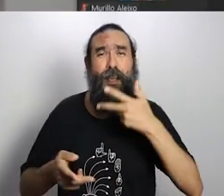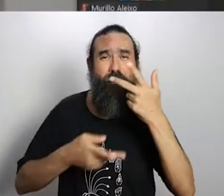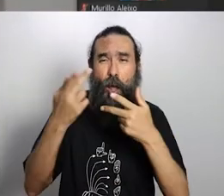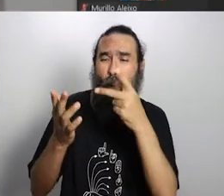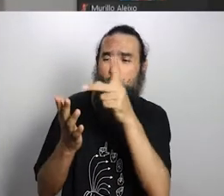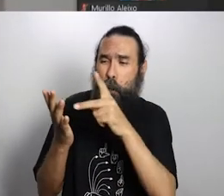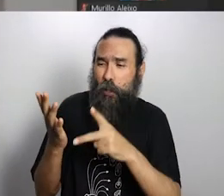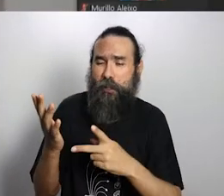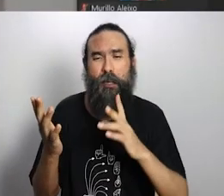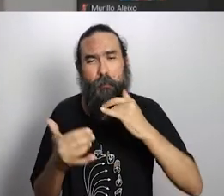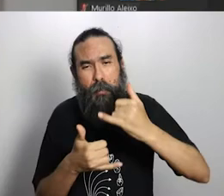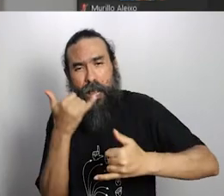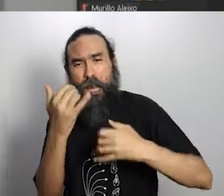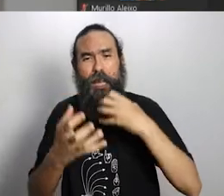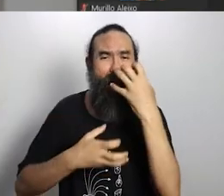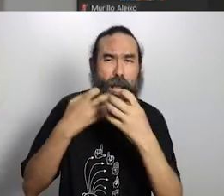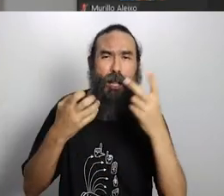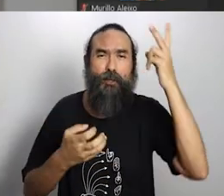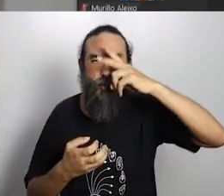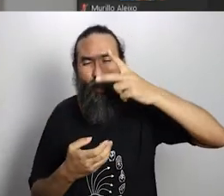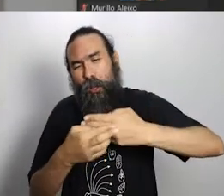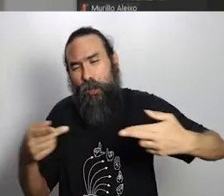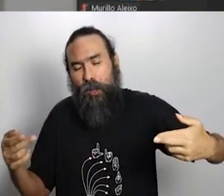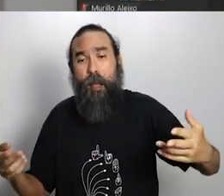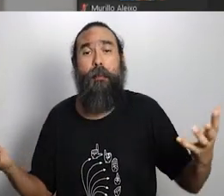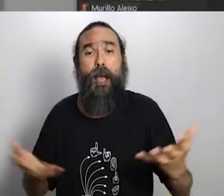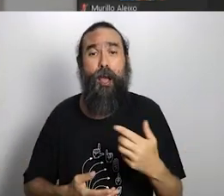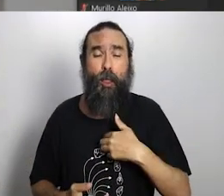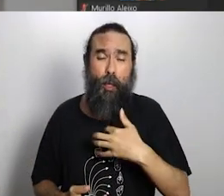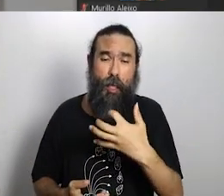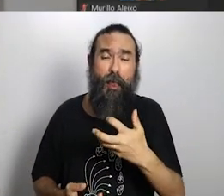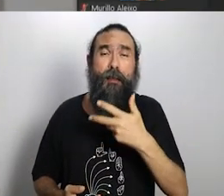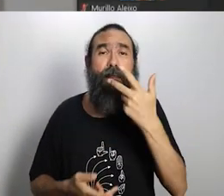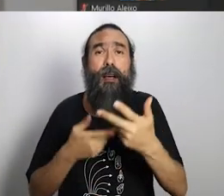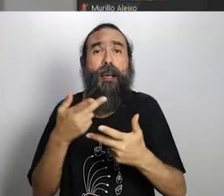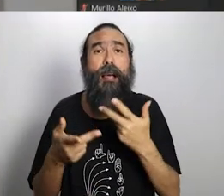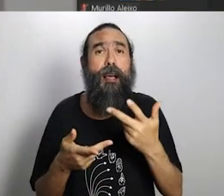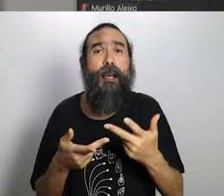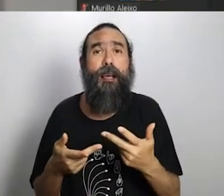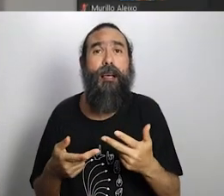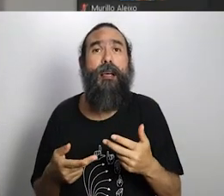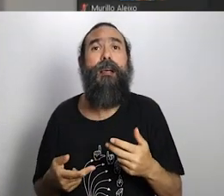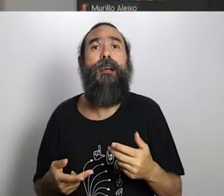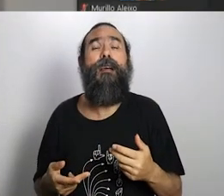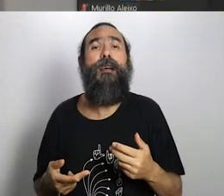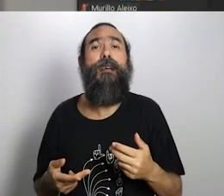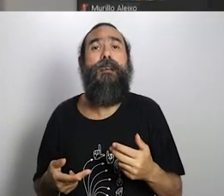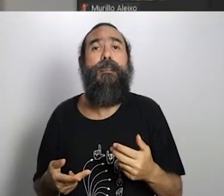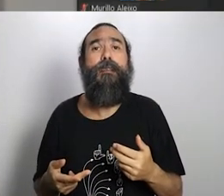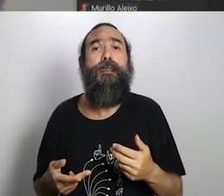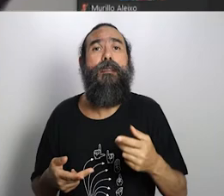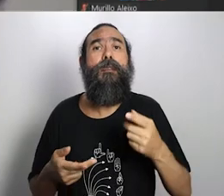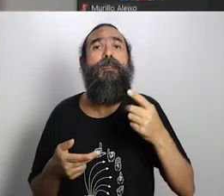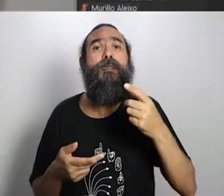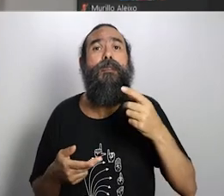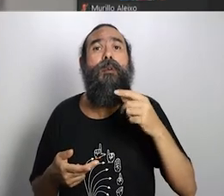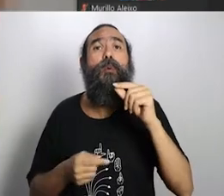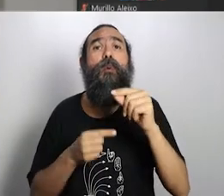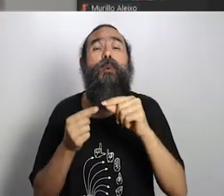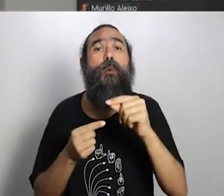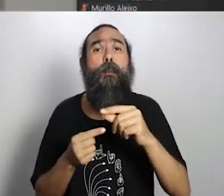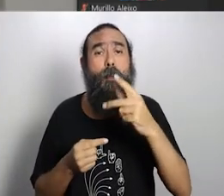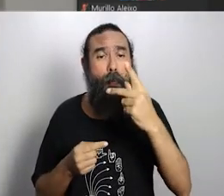sobre esse tipo de produção da cultura popular, porque a gente conhece... produtores antológicos de grupos, de